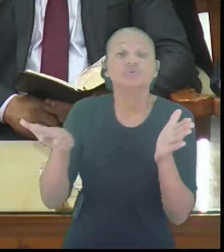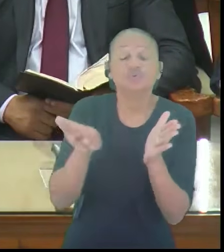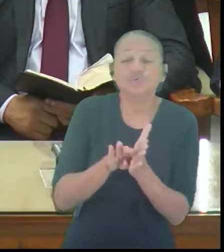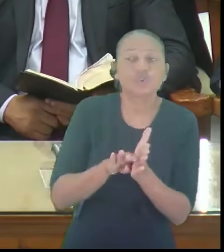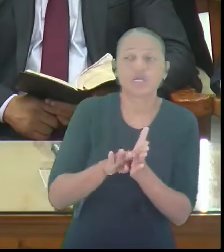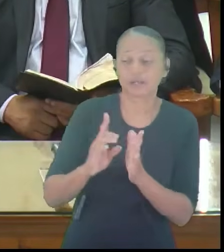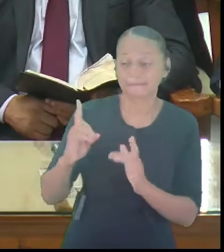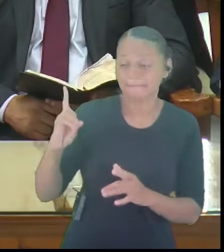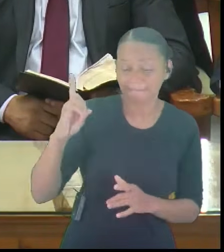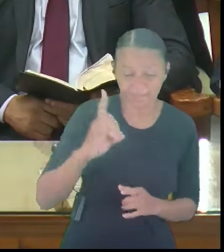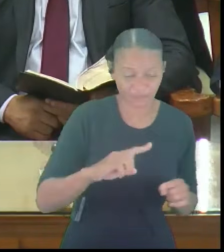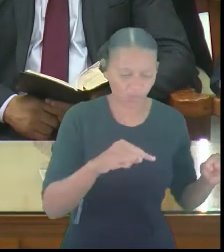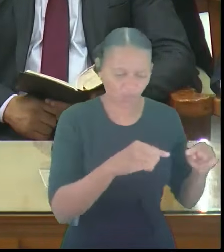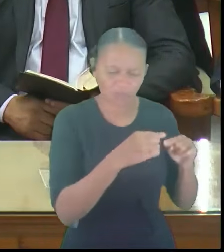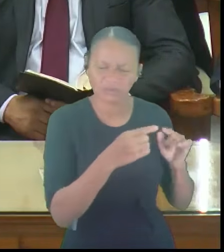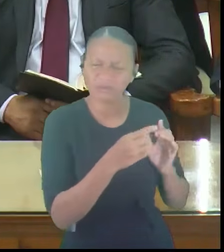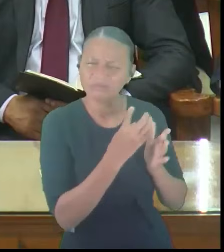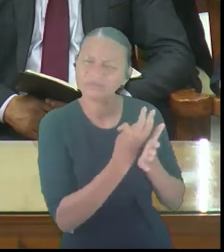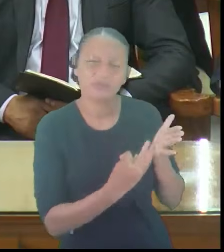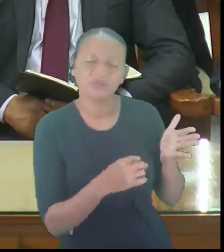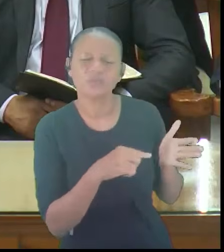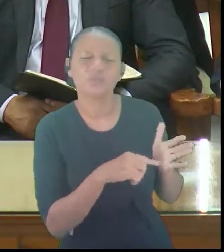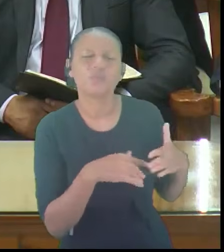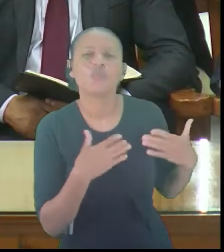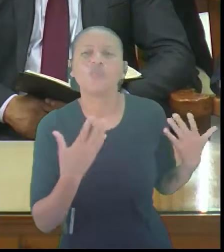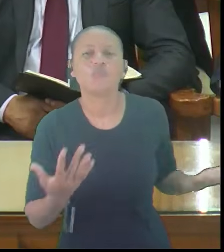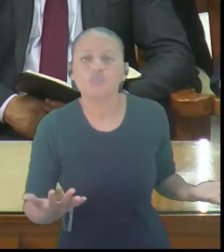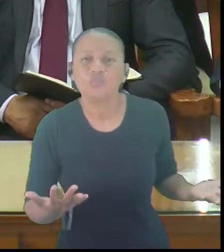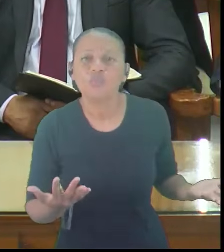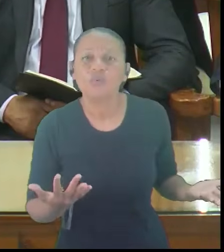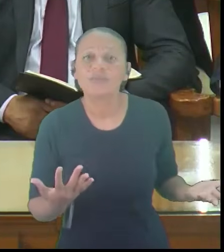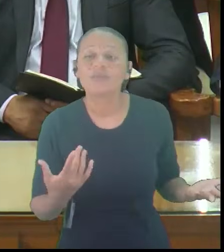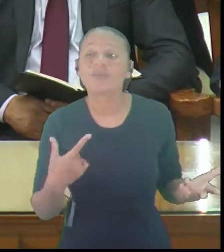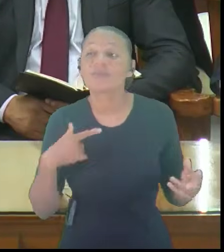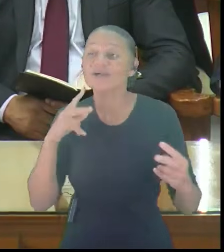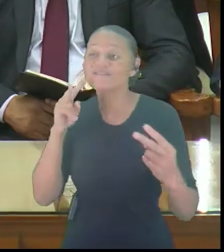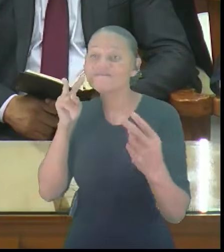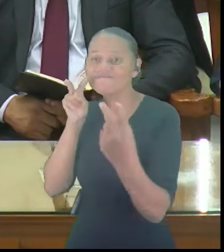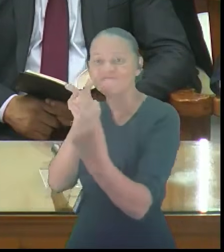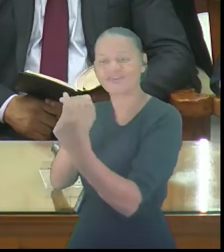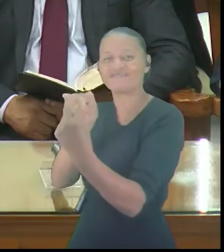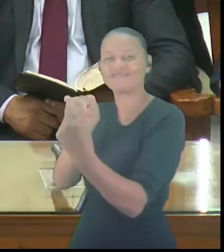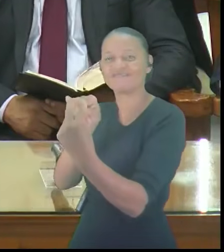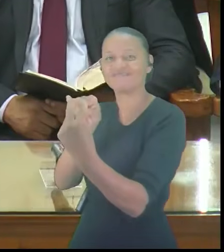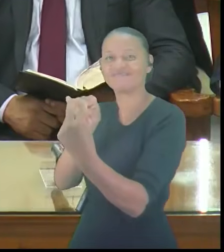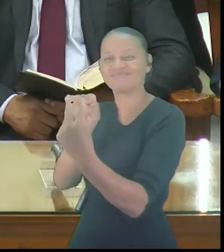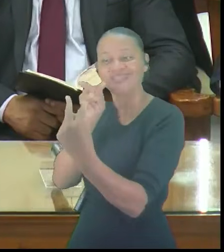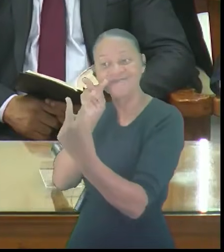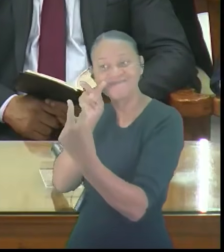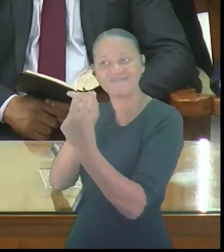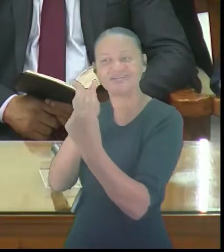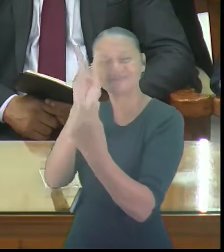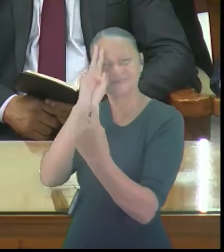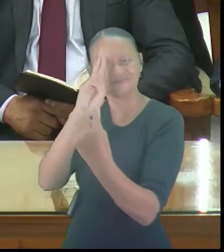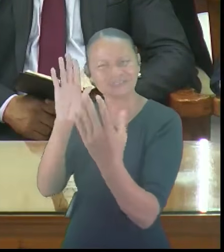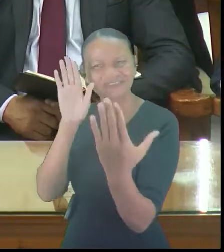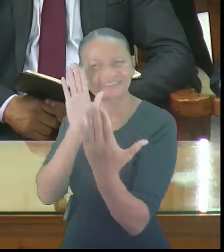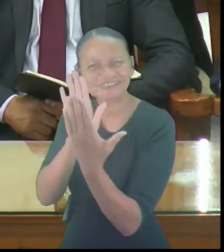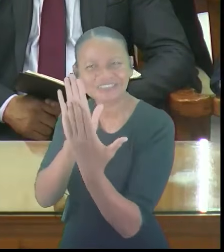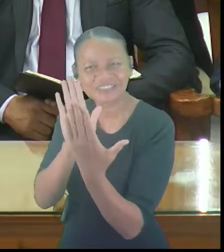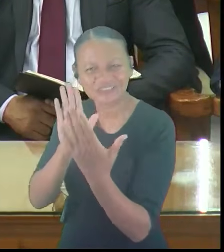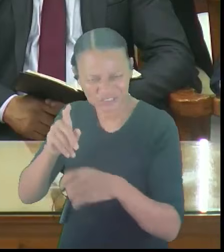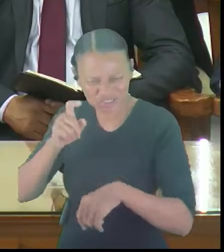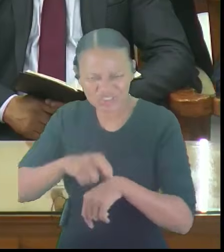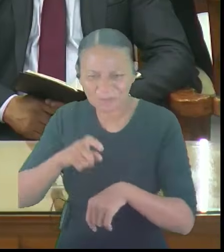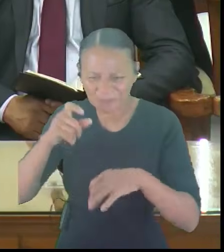perfeito, de acordo com o texto? Quando é que vai chegar o que é perfeito? Quando nós virmos o Senhor face a face. Já chegou esse